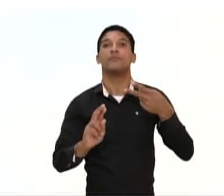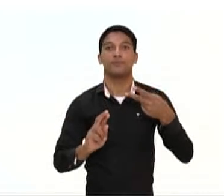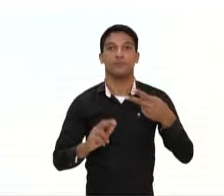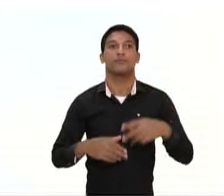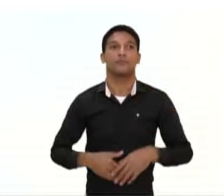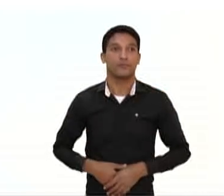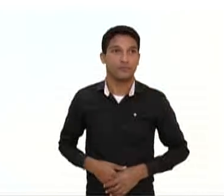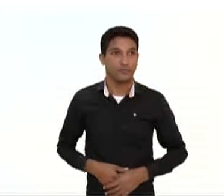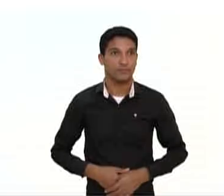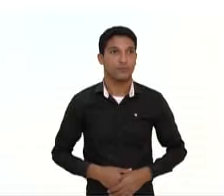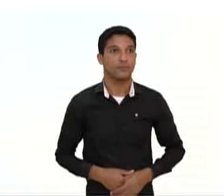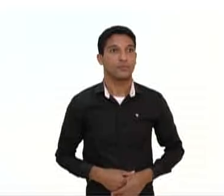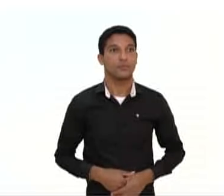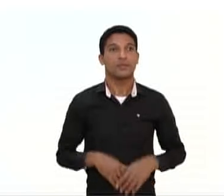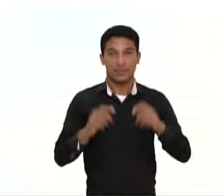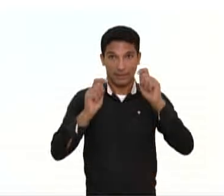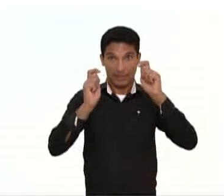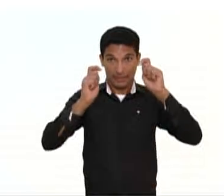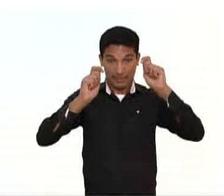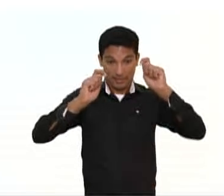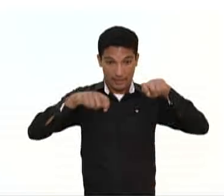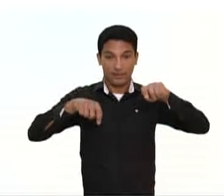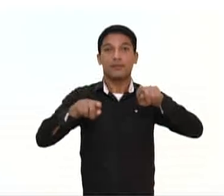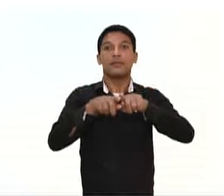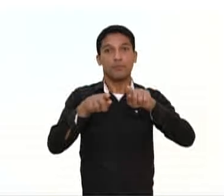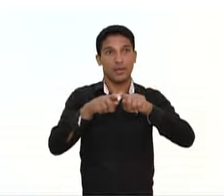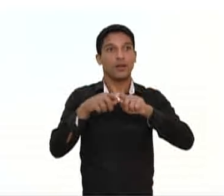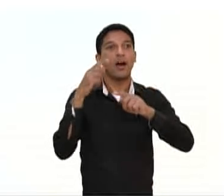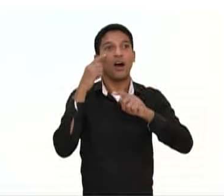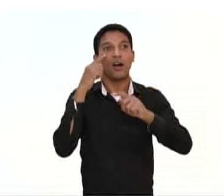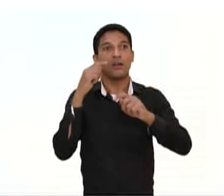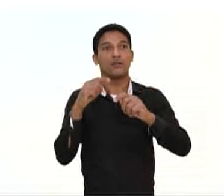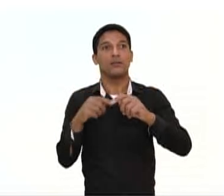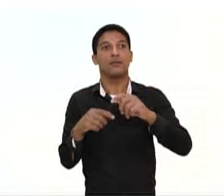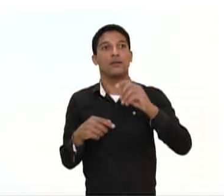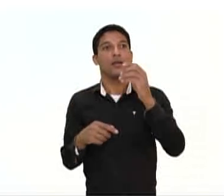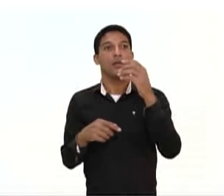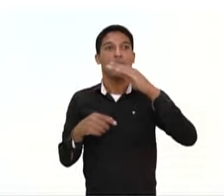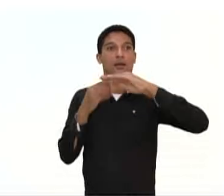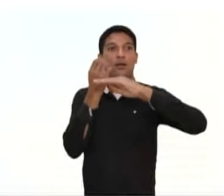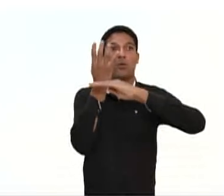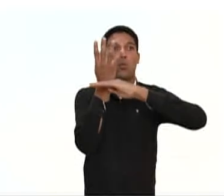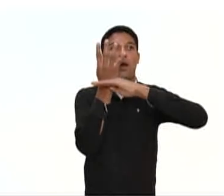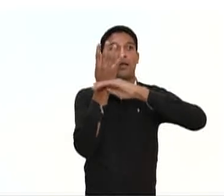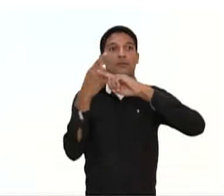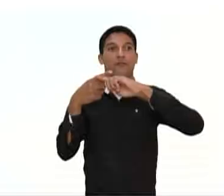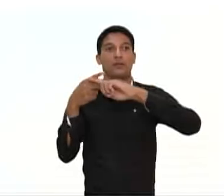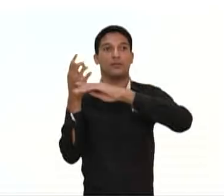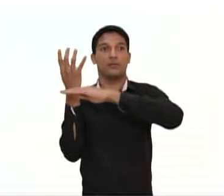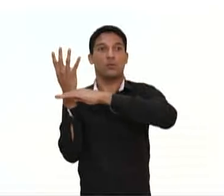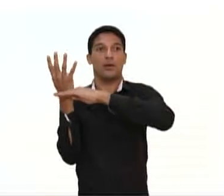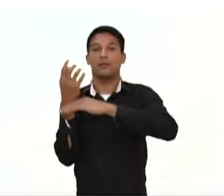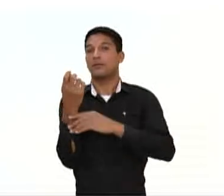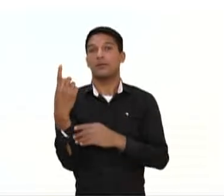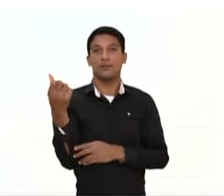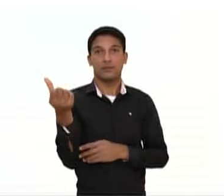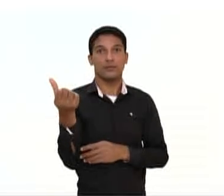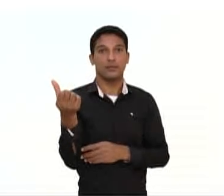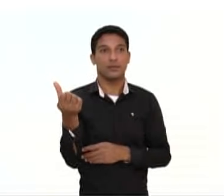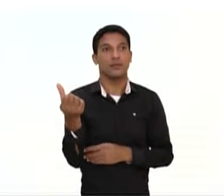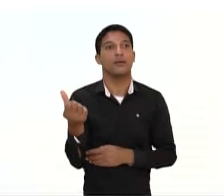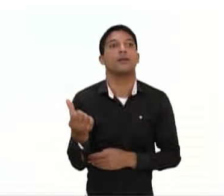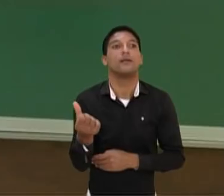feito também pelo princípio fundamental da contagem, 4 vezes 4 é um total de 16, então são